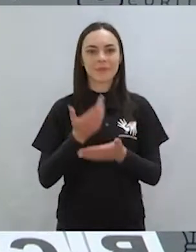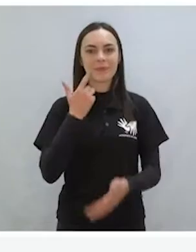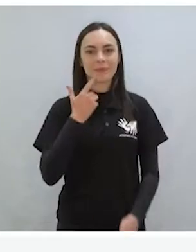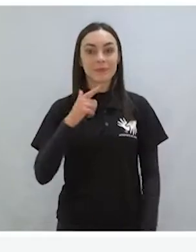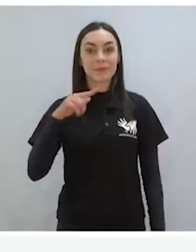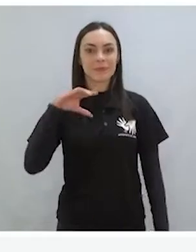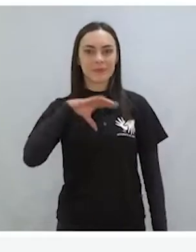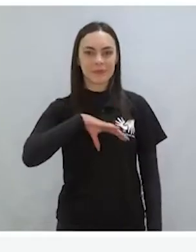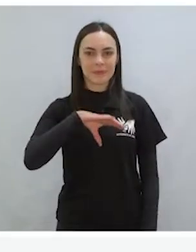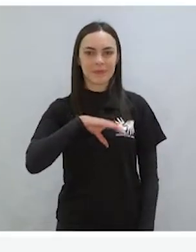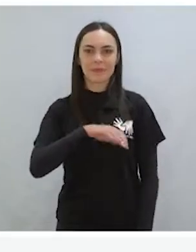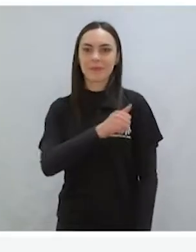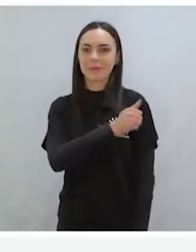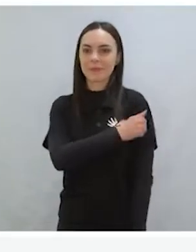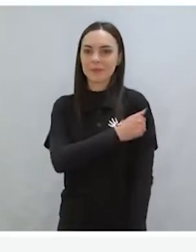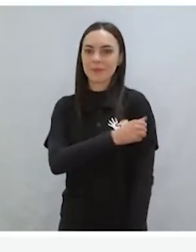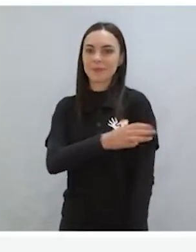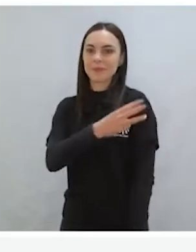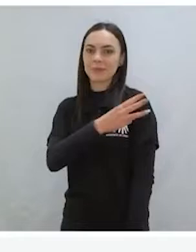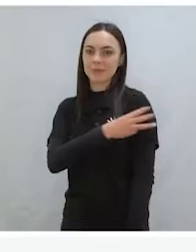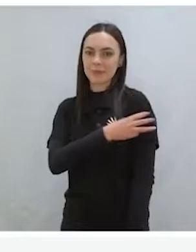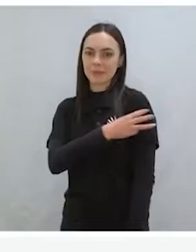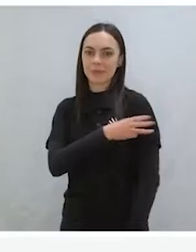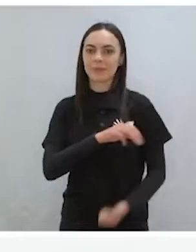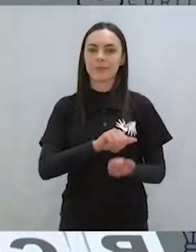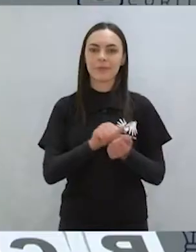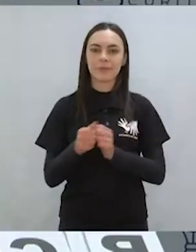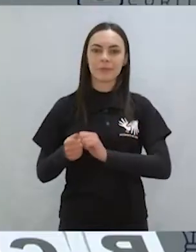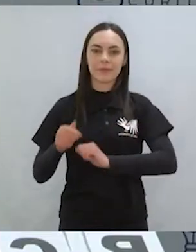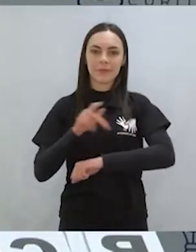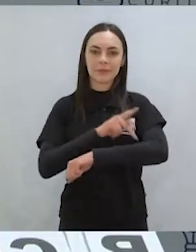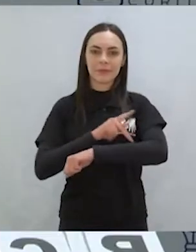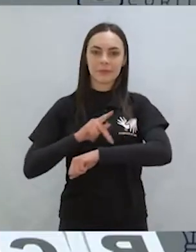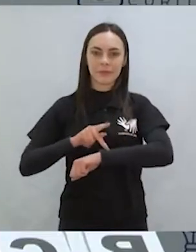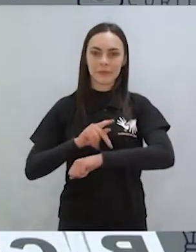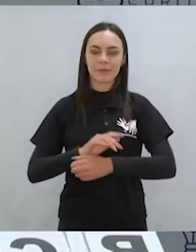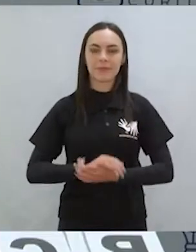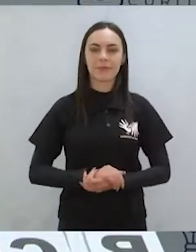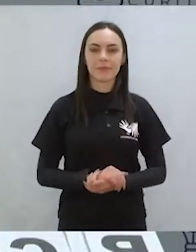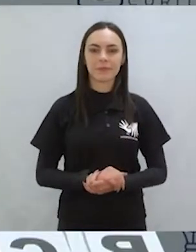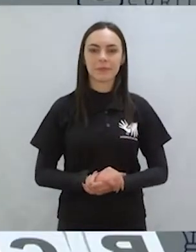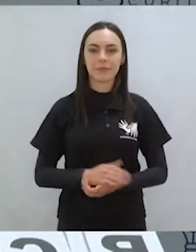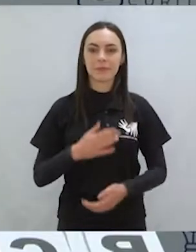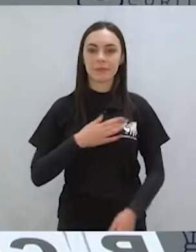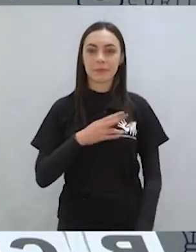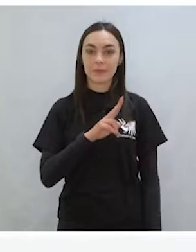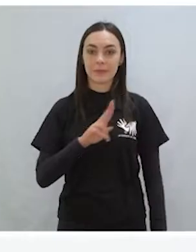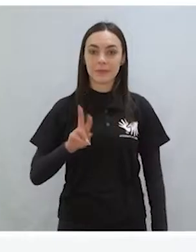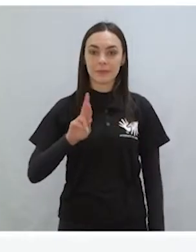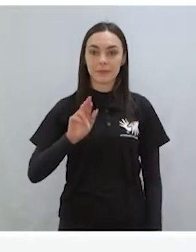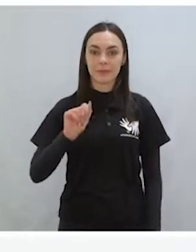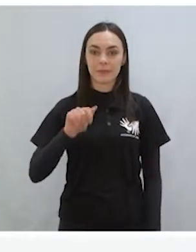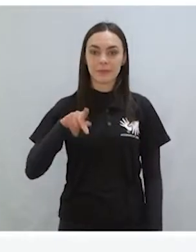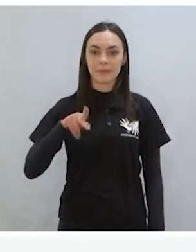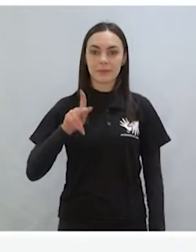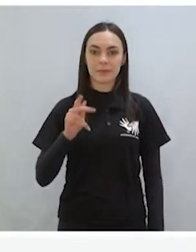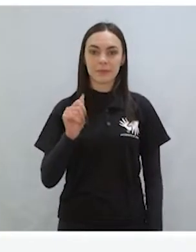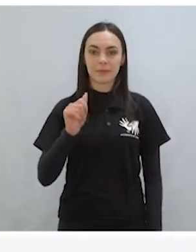língua portuguesa para estudantes do terceiro ano, adequação pedagógica. Eu sou a professora